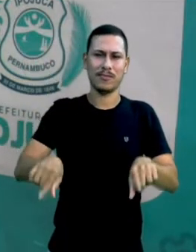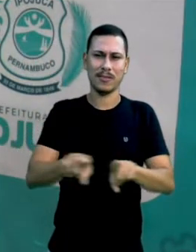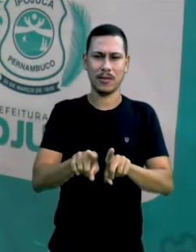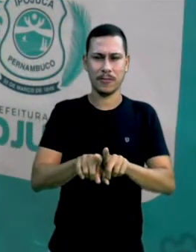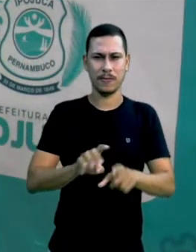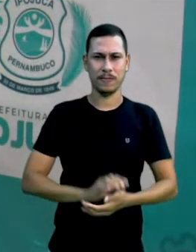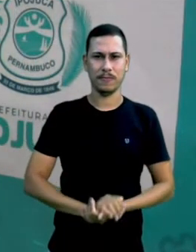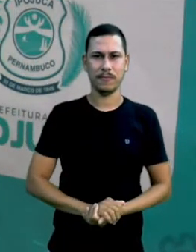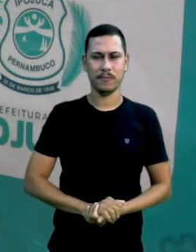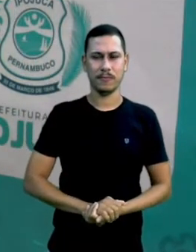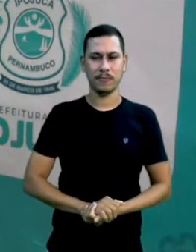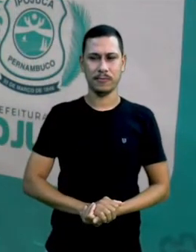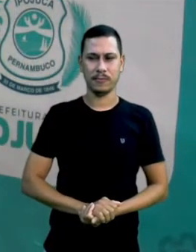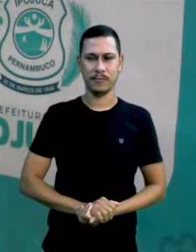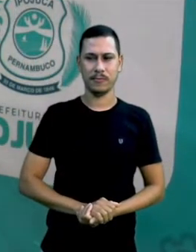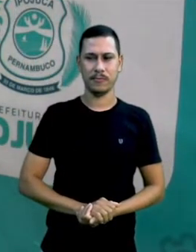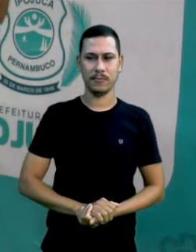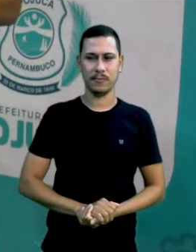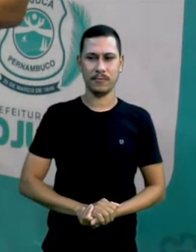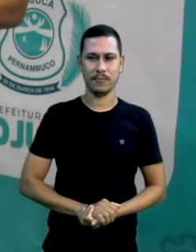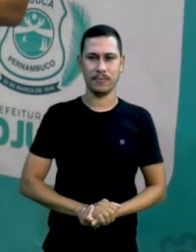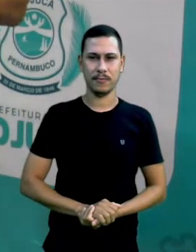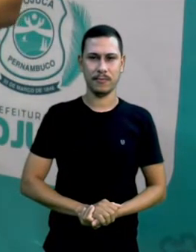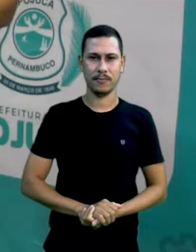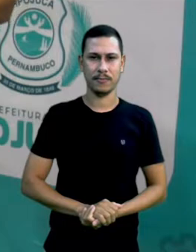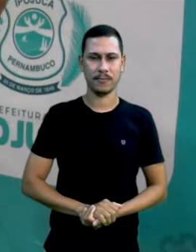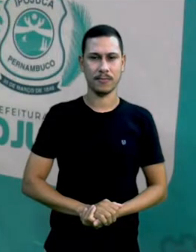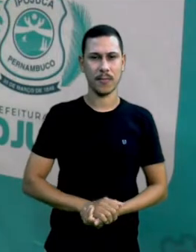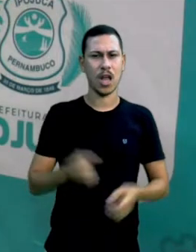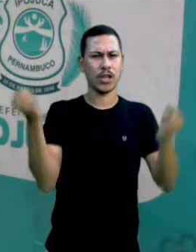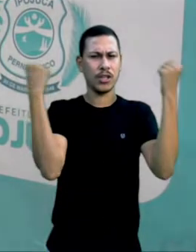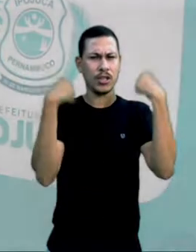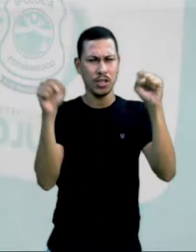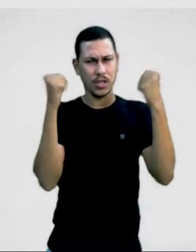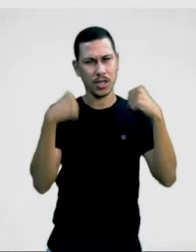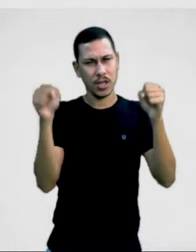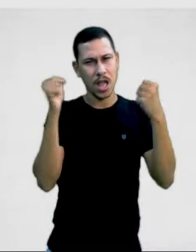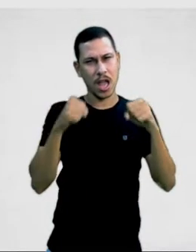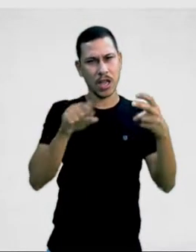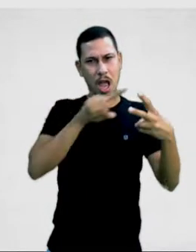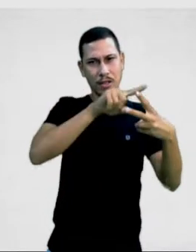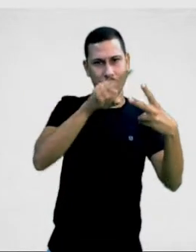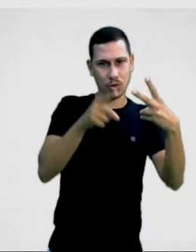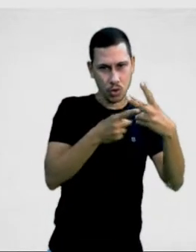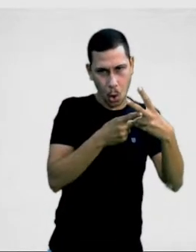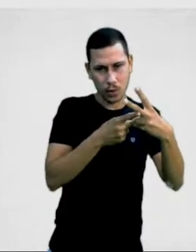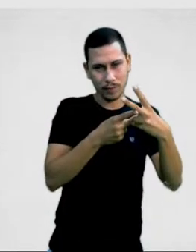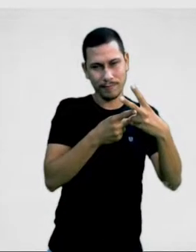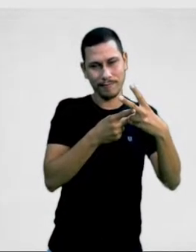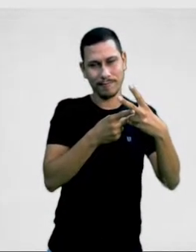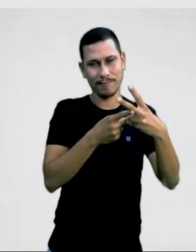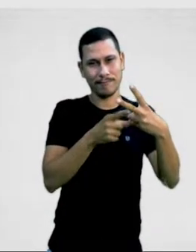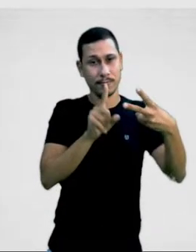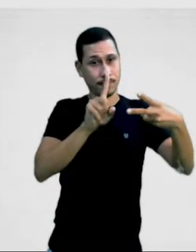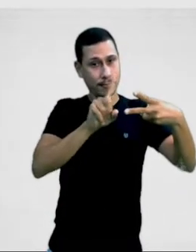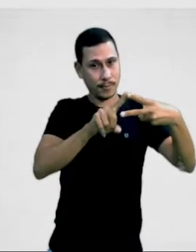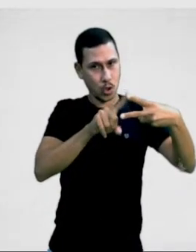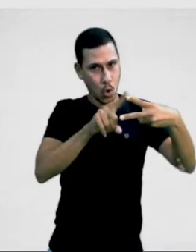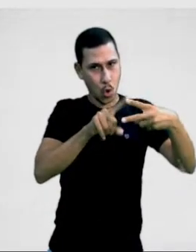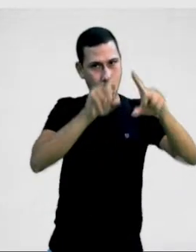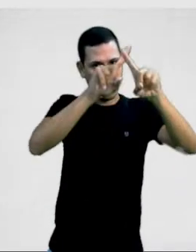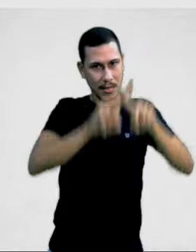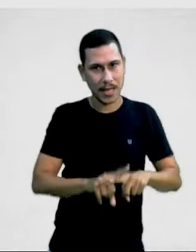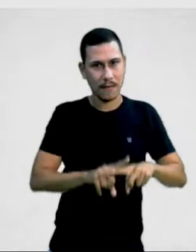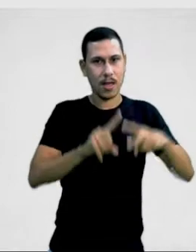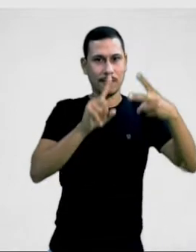Bom, basicamente, né, a ginástica se divide em duas áreas, tá? Uma